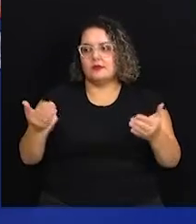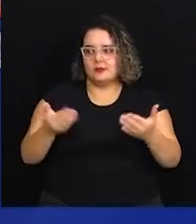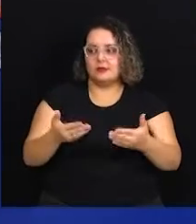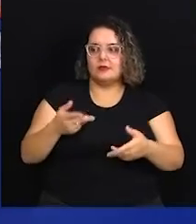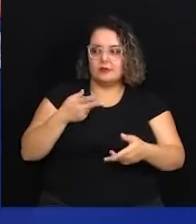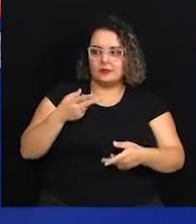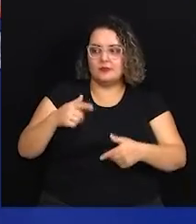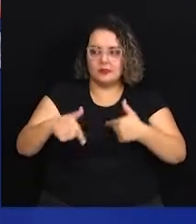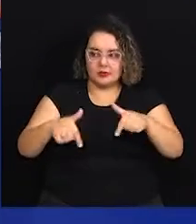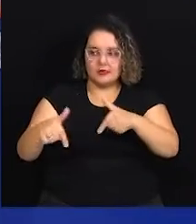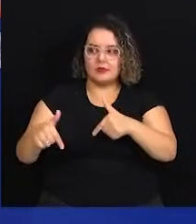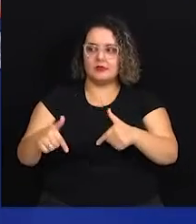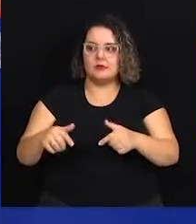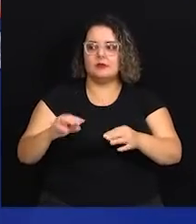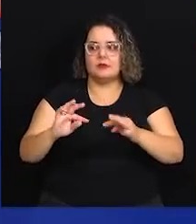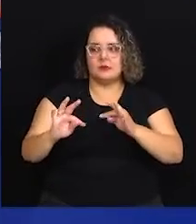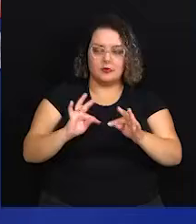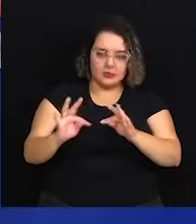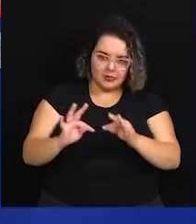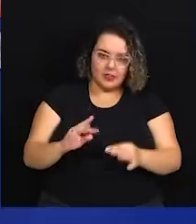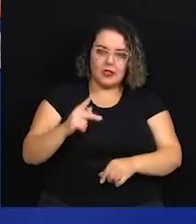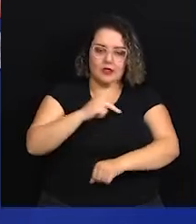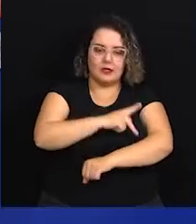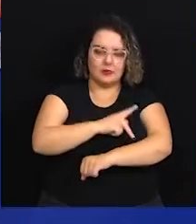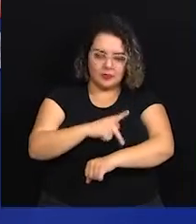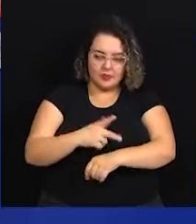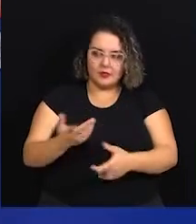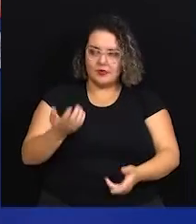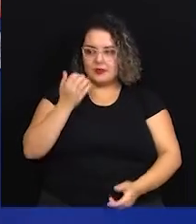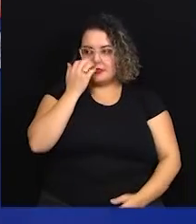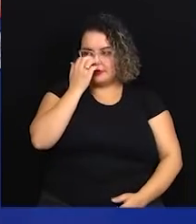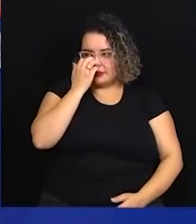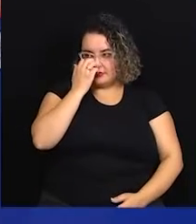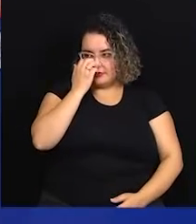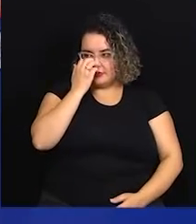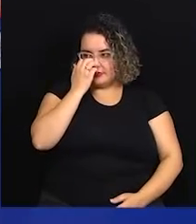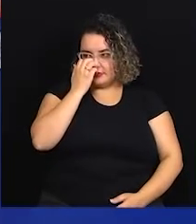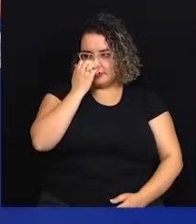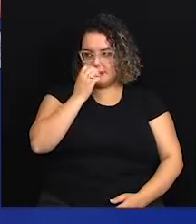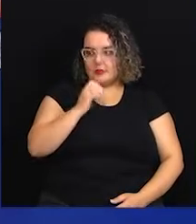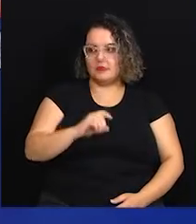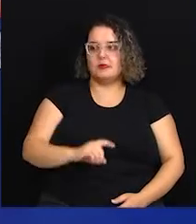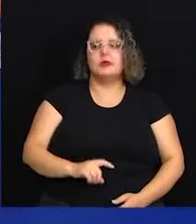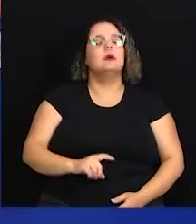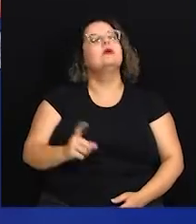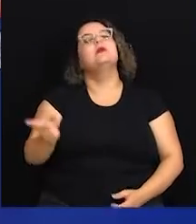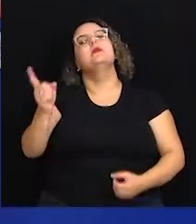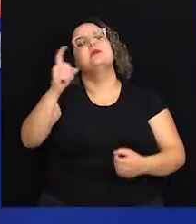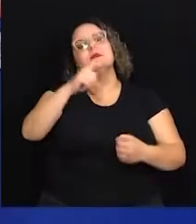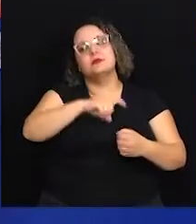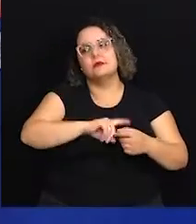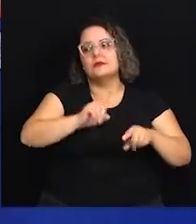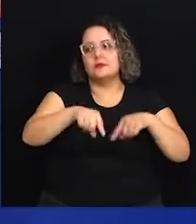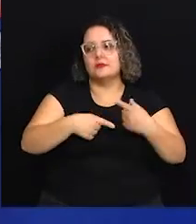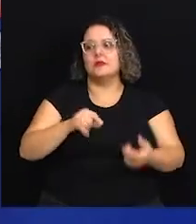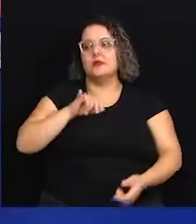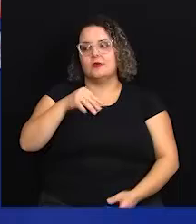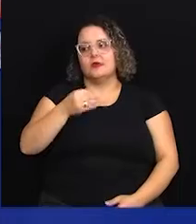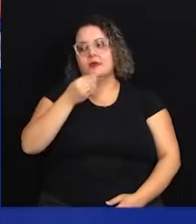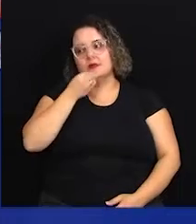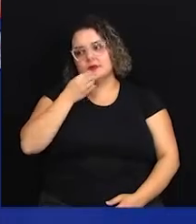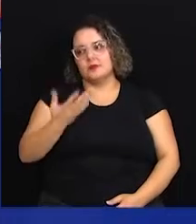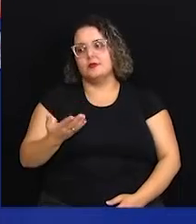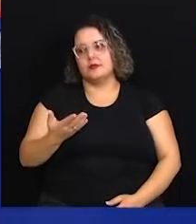as meninas trabalham, né, como uma técnica, como pedagoga. E saí novamente depois desse 1 ano e meio, fui para uma outra oportunidade